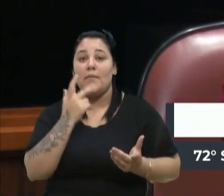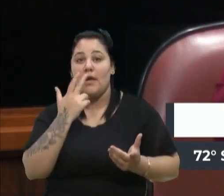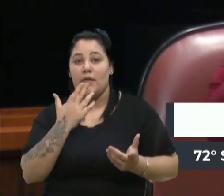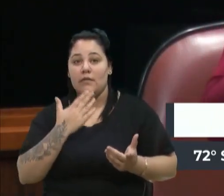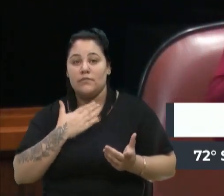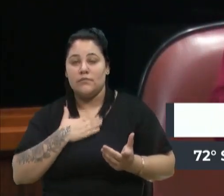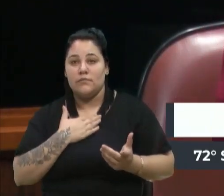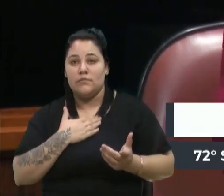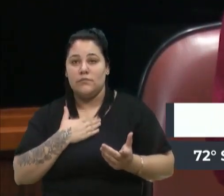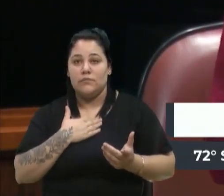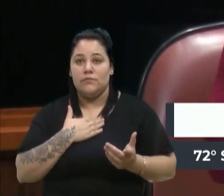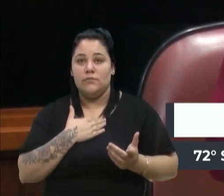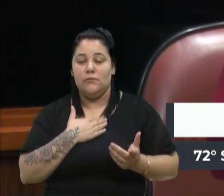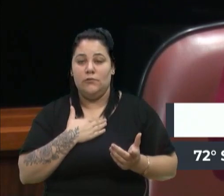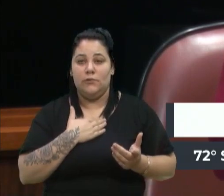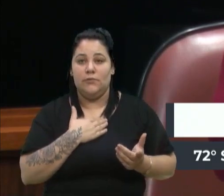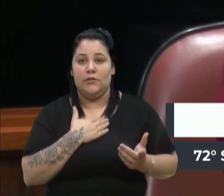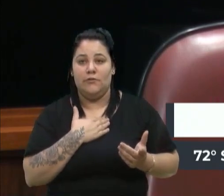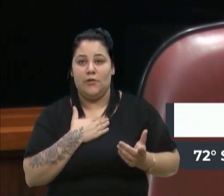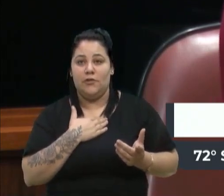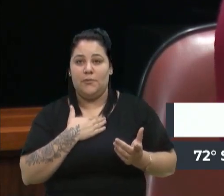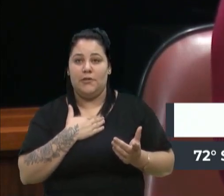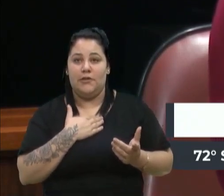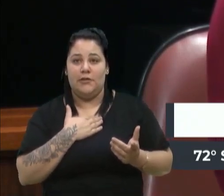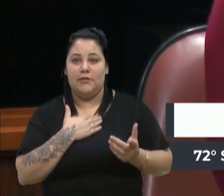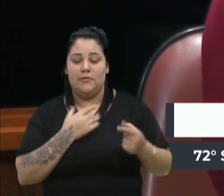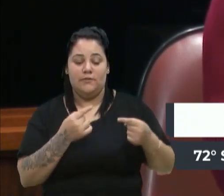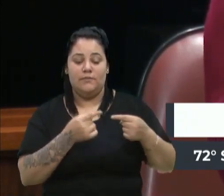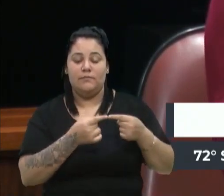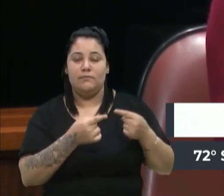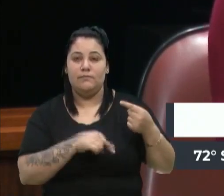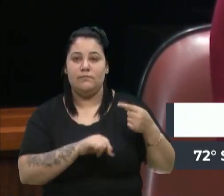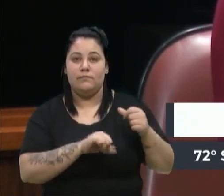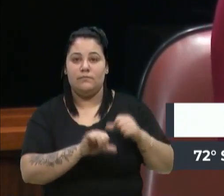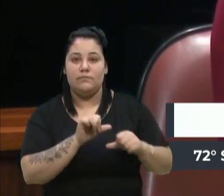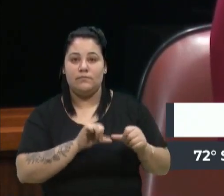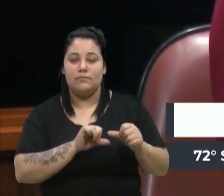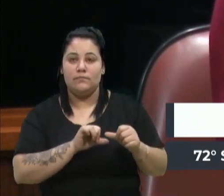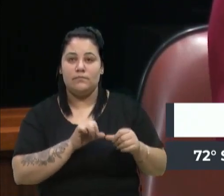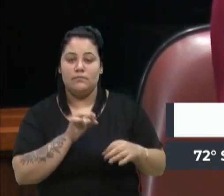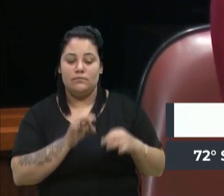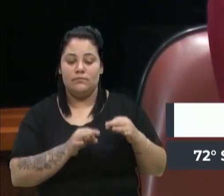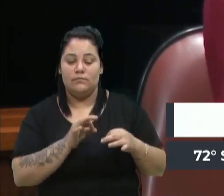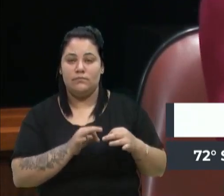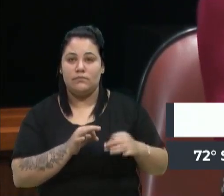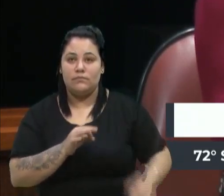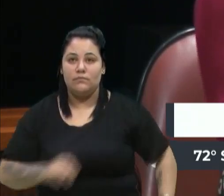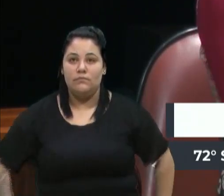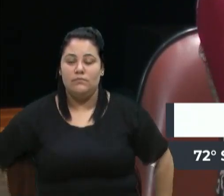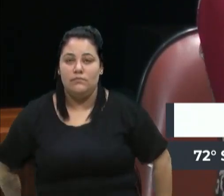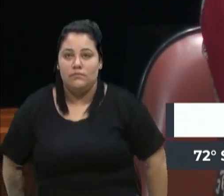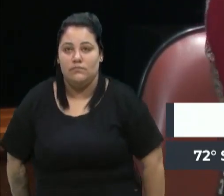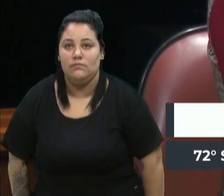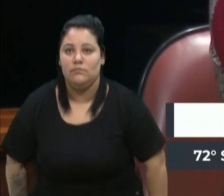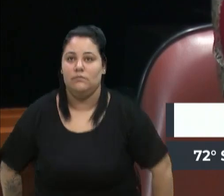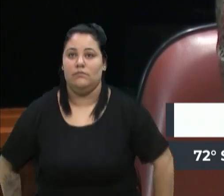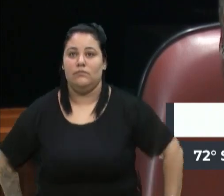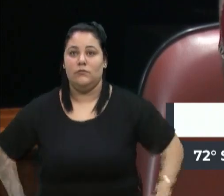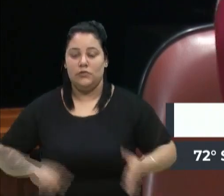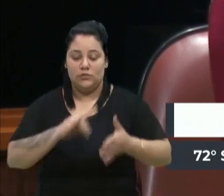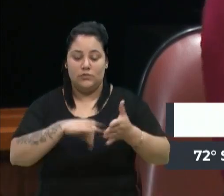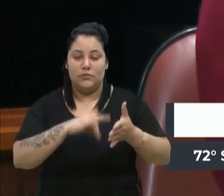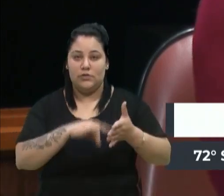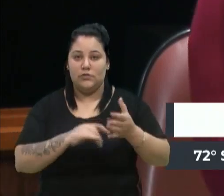parece, além dessa contradição jurídica do parecer, essa contradição política de